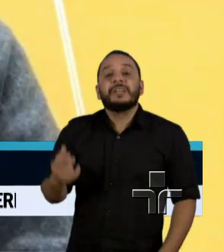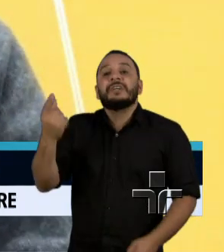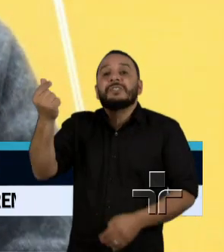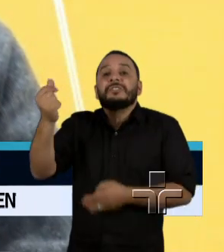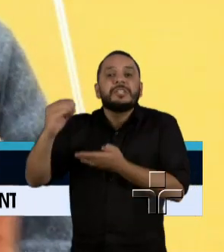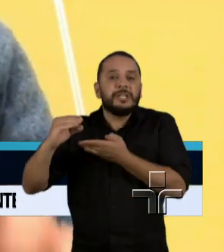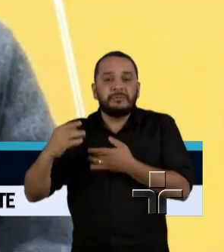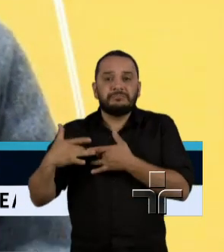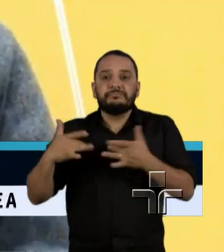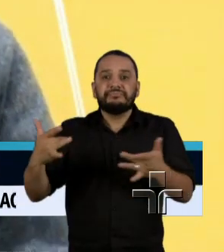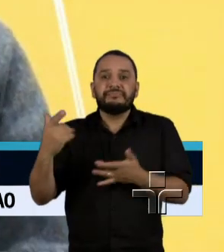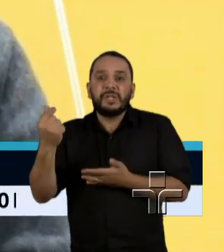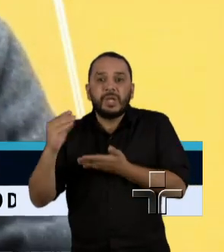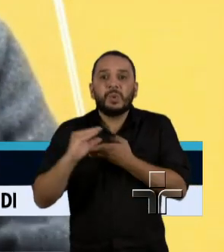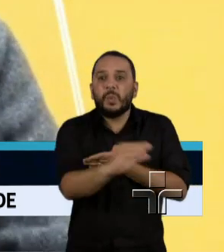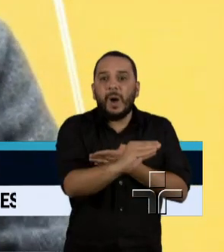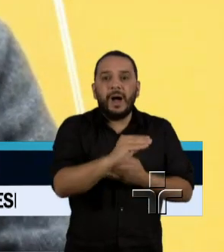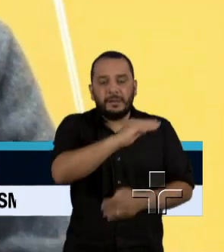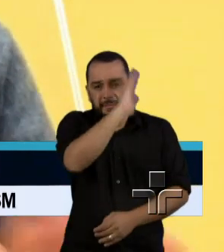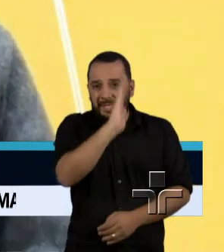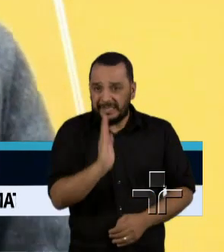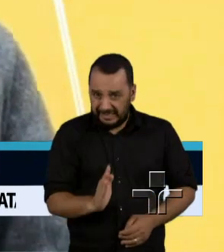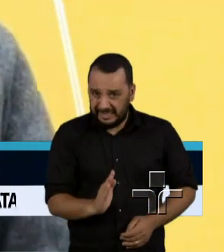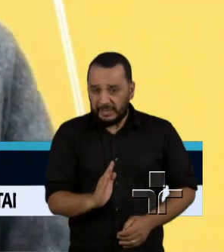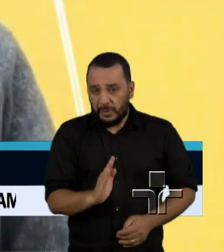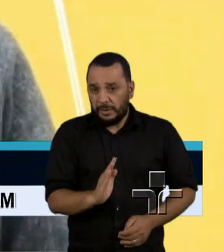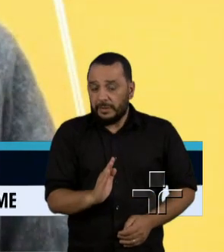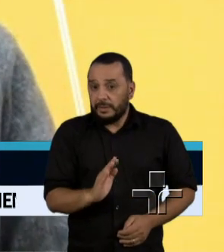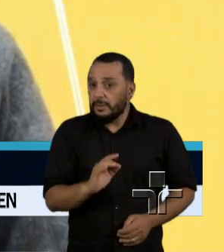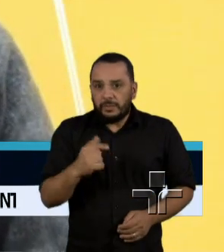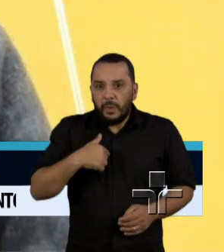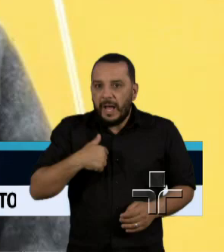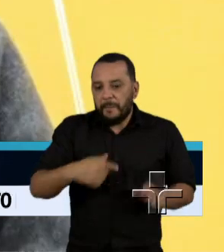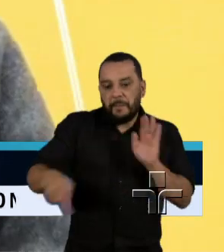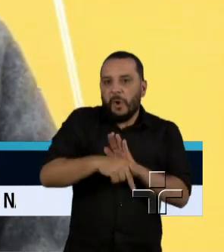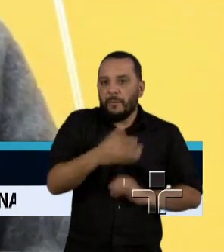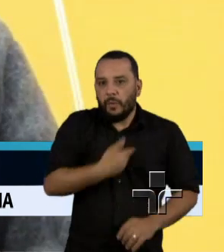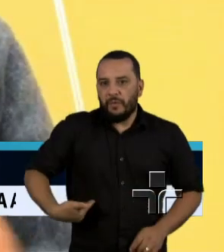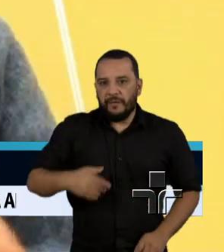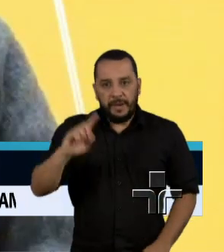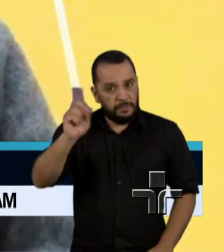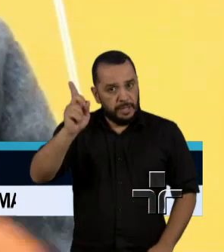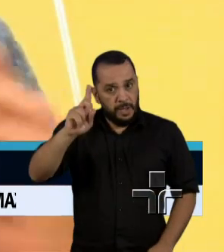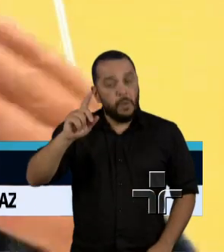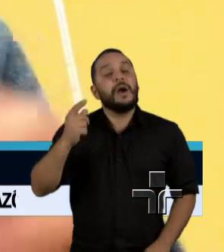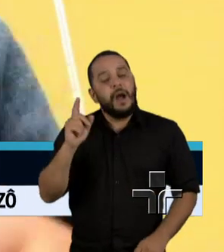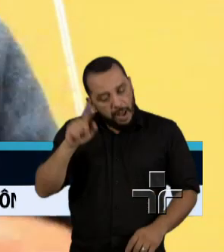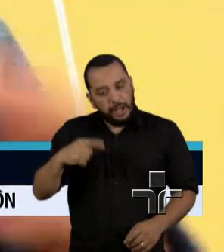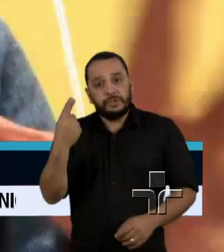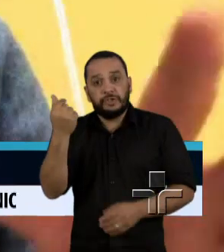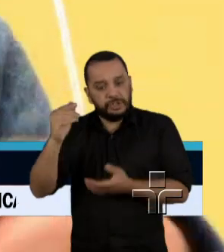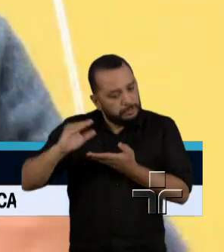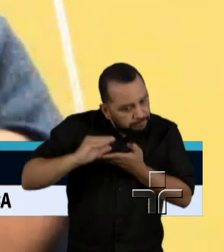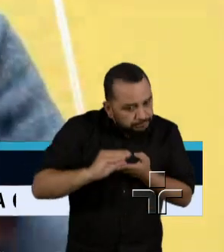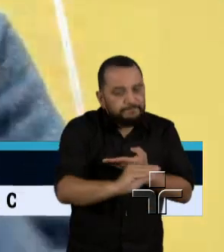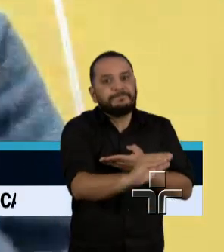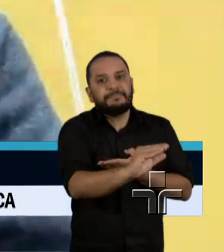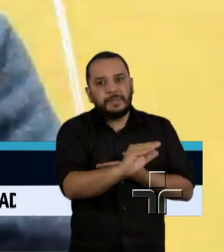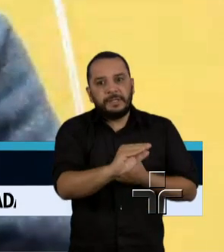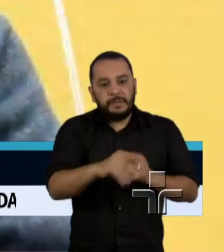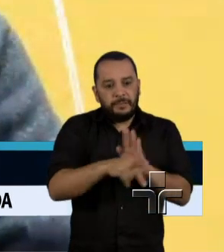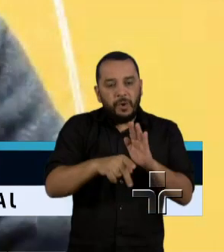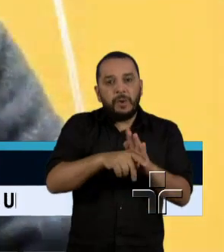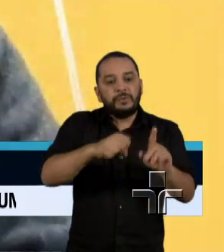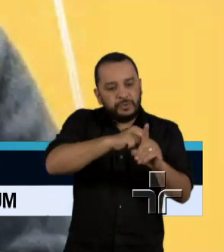para o Brasil, aliás, doados para o país e não para o governo. Ele é um recurso que é destinado tanto para atividades do governo quanto da